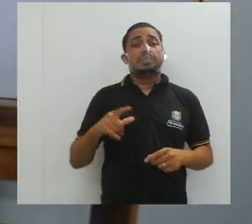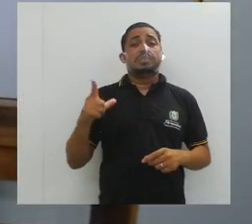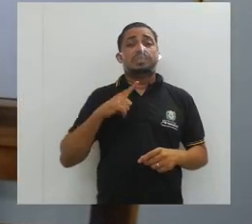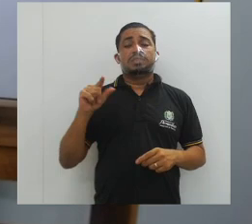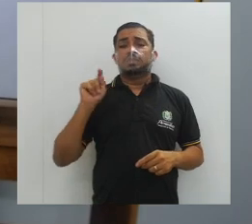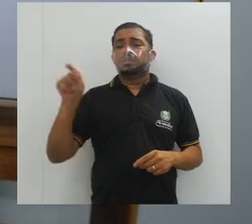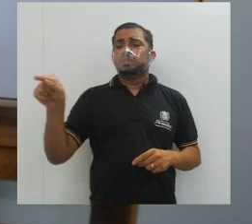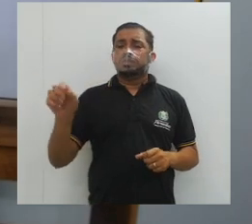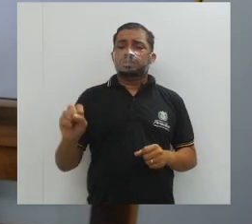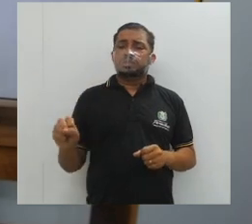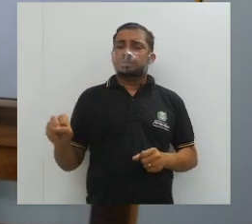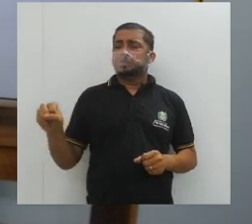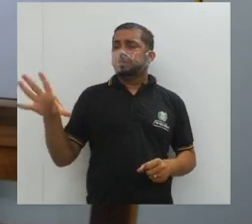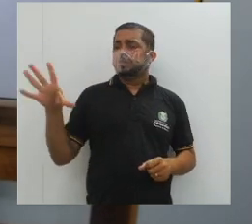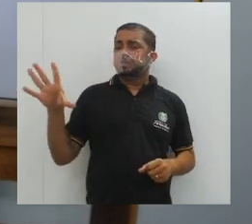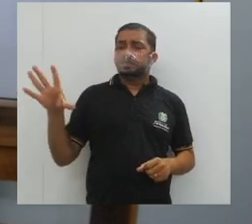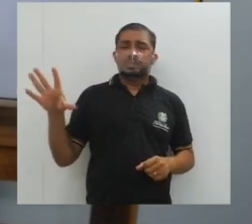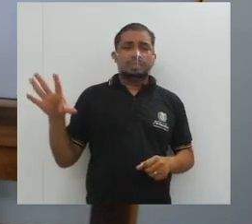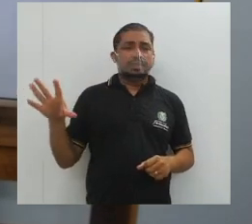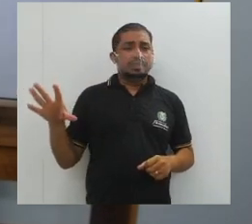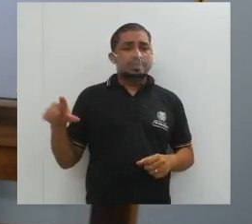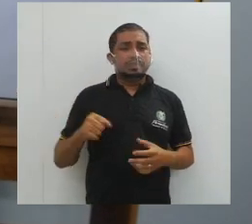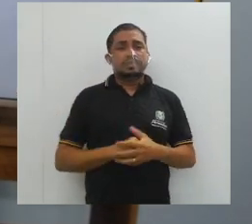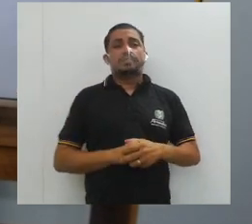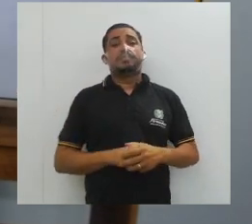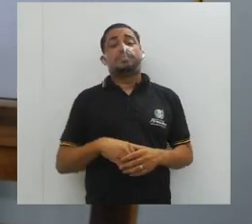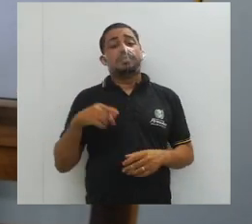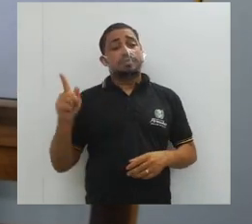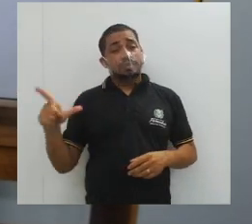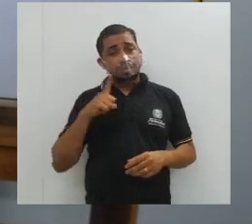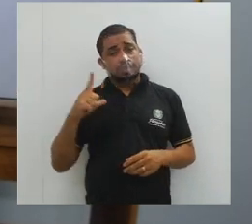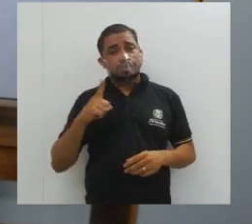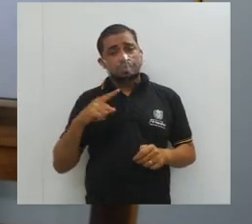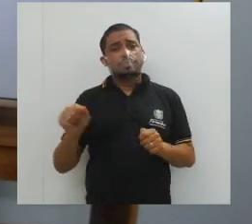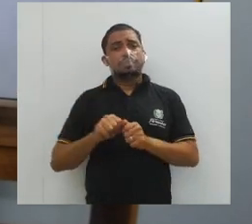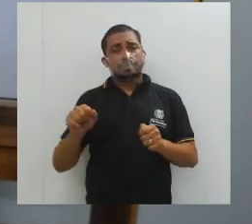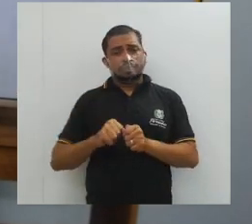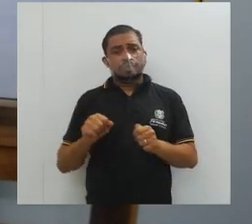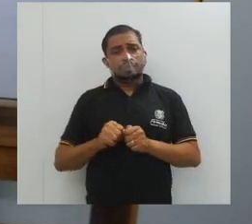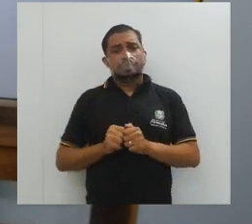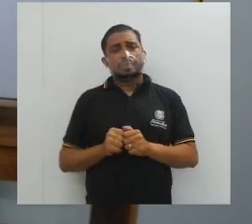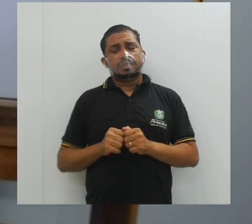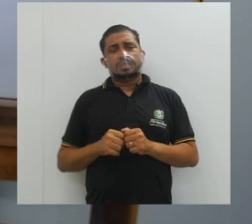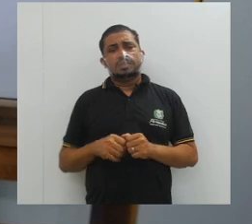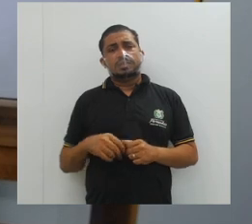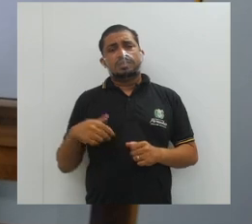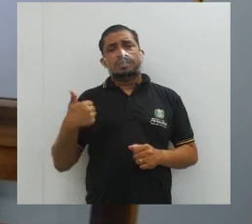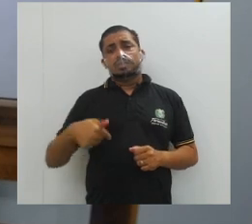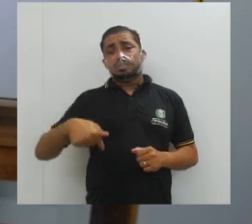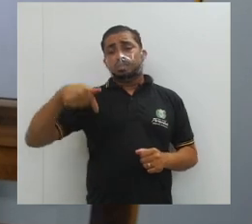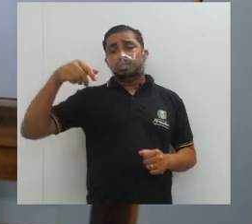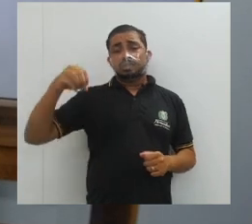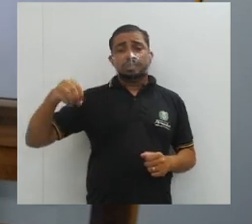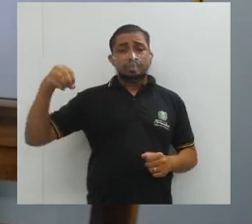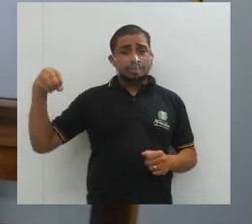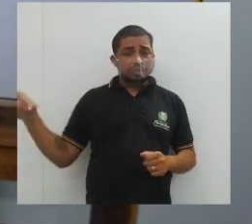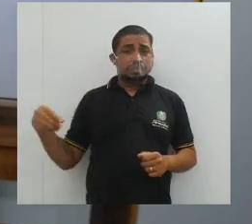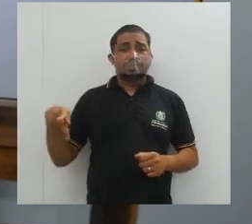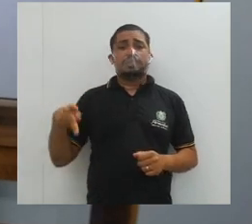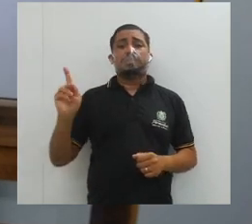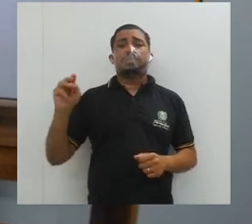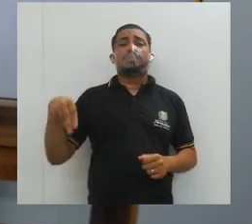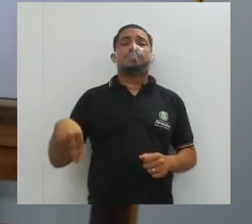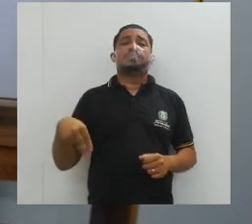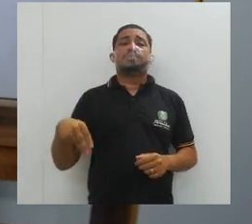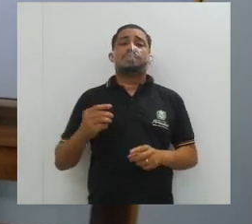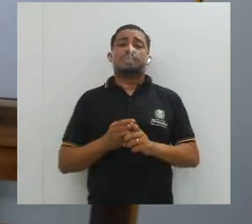toca ali no botão e ela acende essa lâmpada aqui, ela está sendo produzida, pessoal, a mais de 700 quilômetros de distância